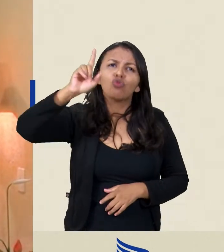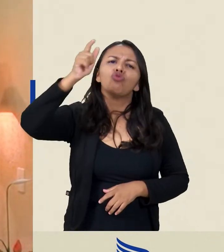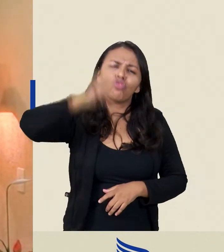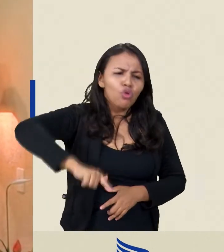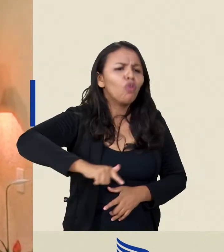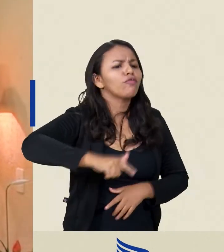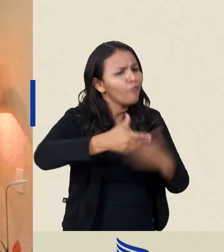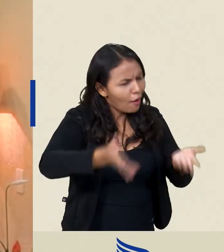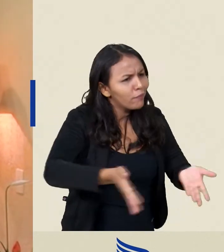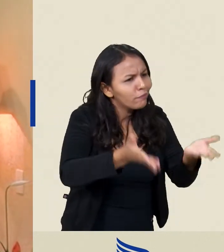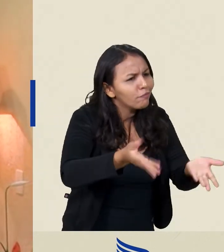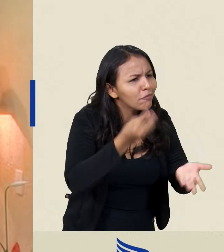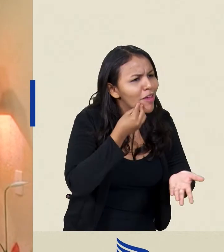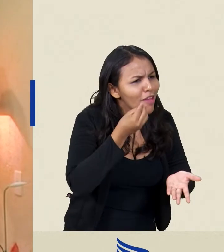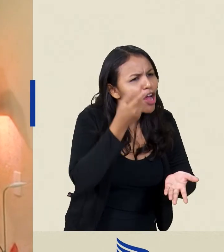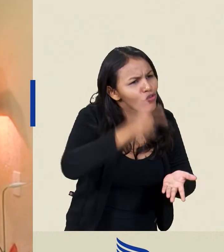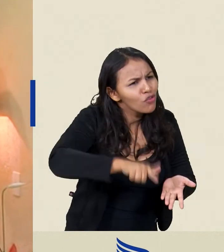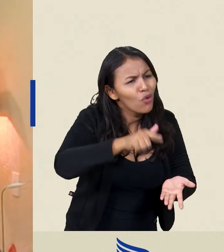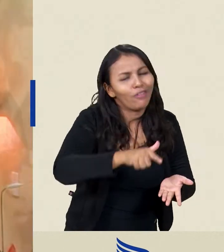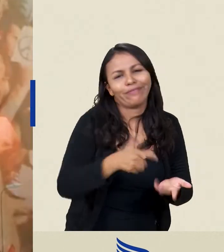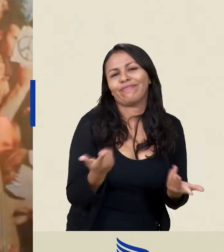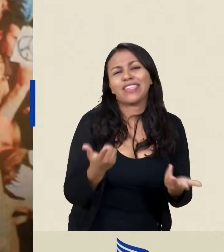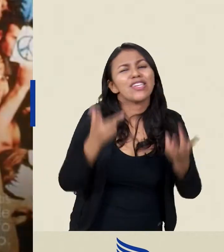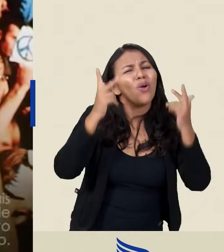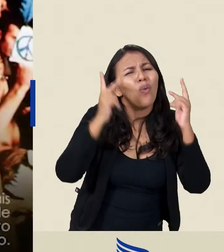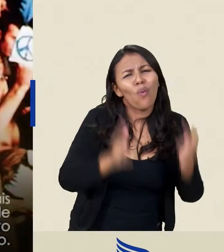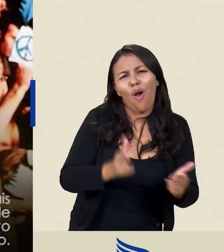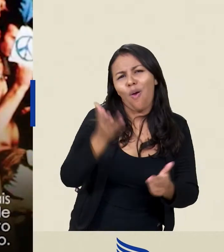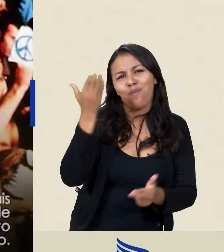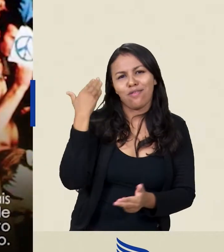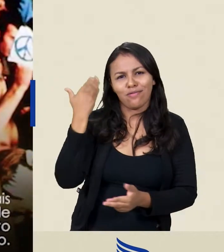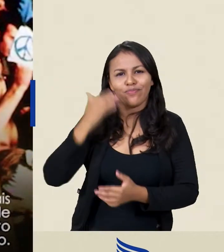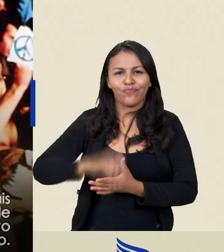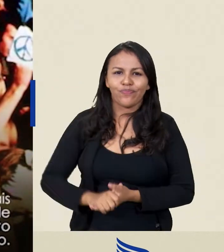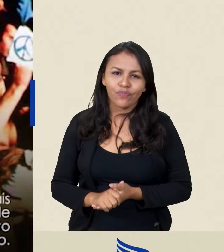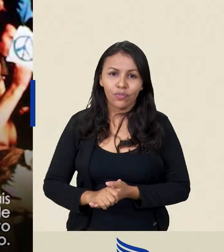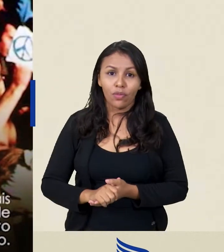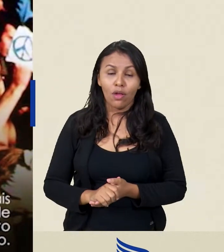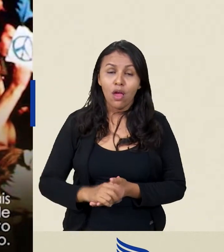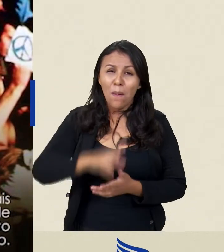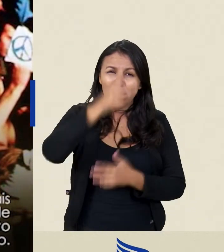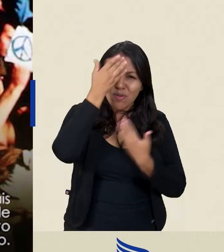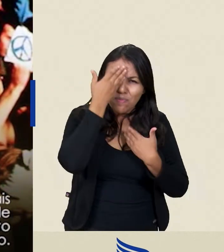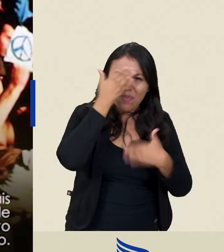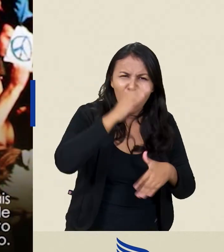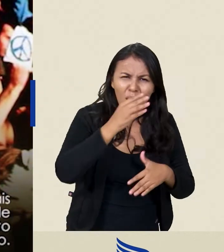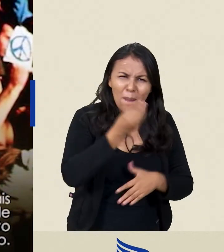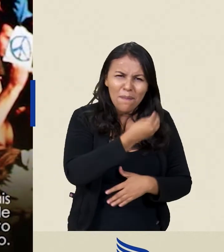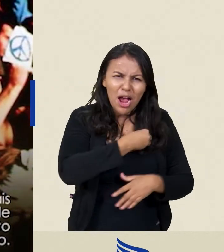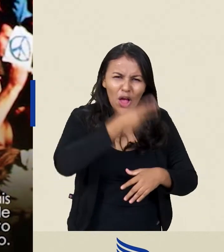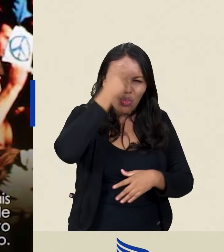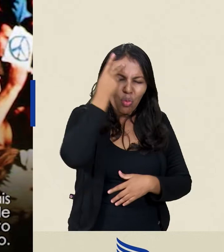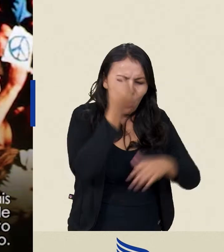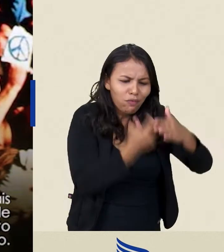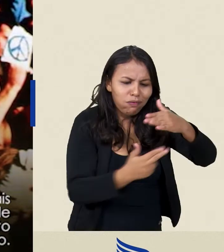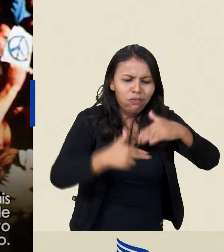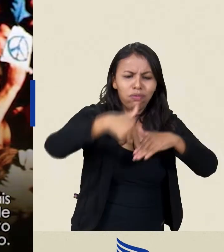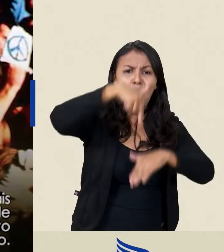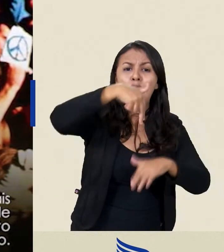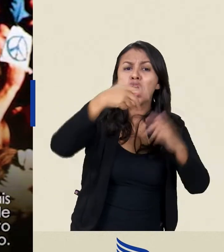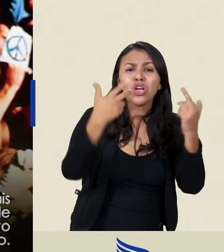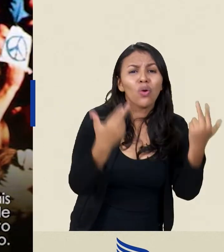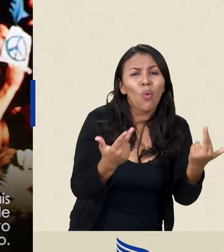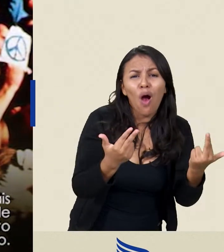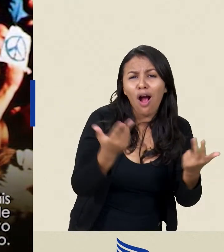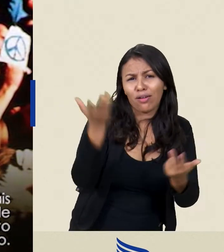eles procederiam de uma maneira idêntica. Os ímpios saem da sepultura, tais quais a ela baixaram, com